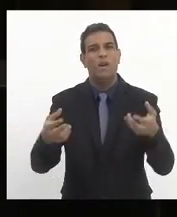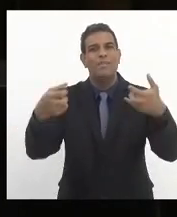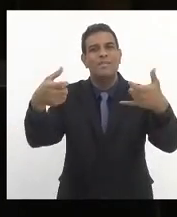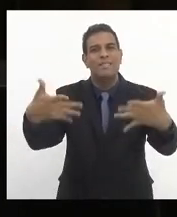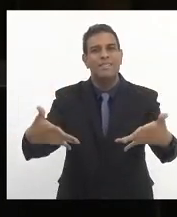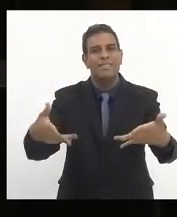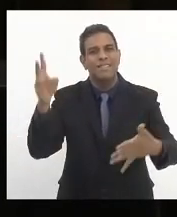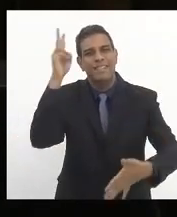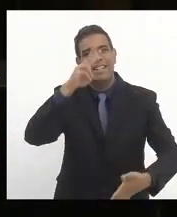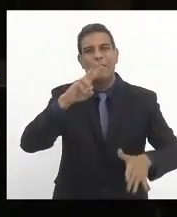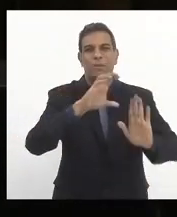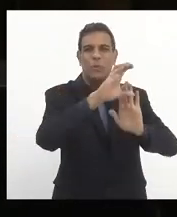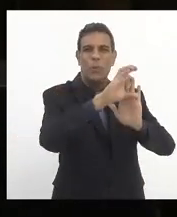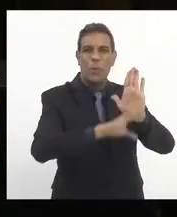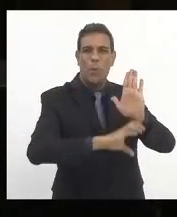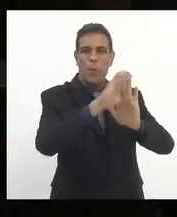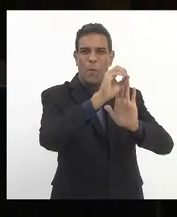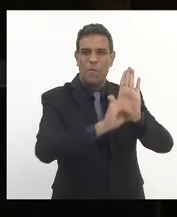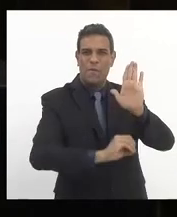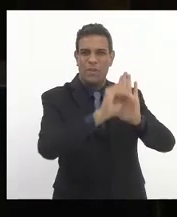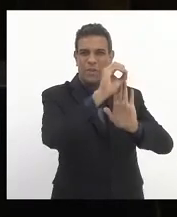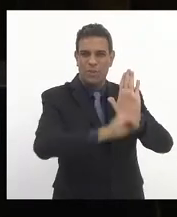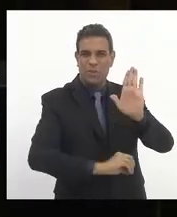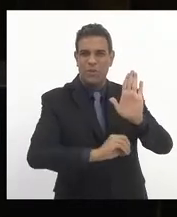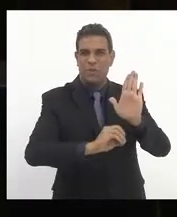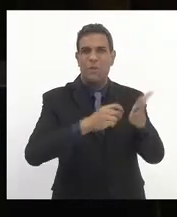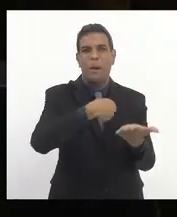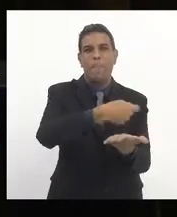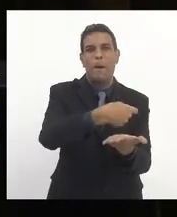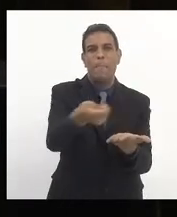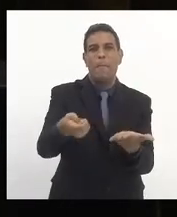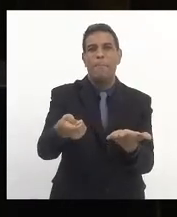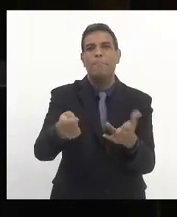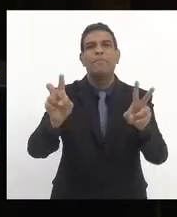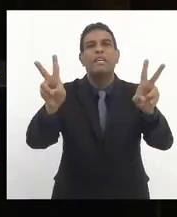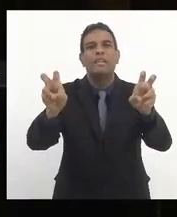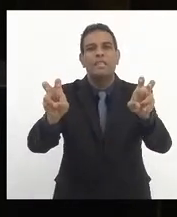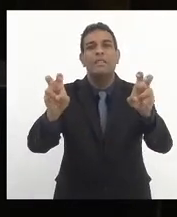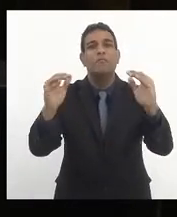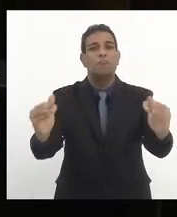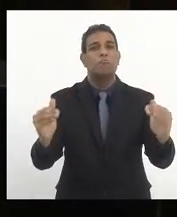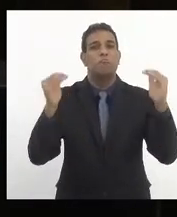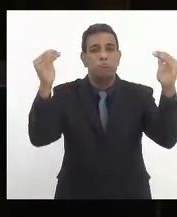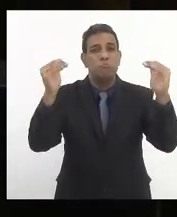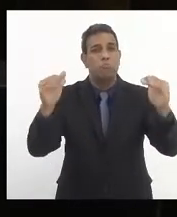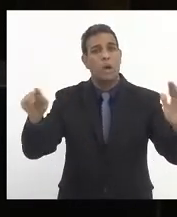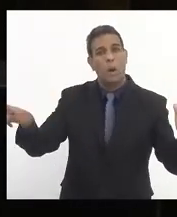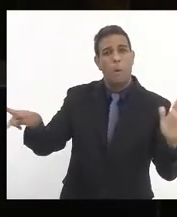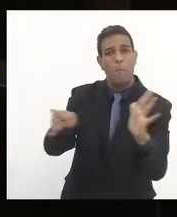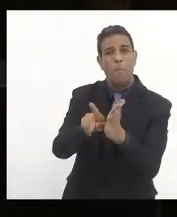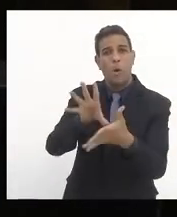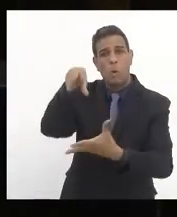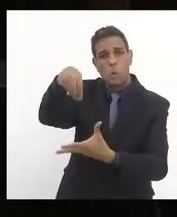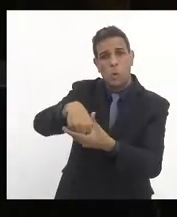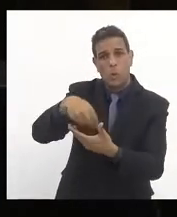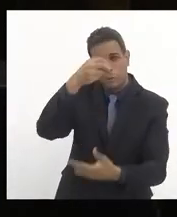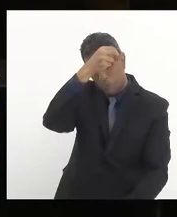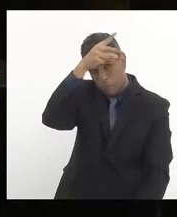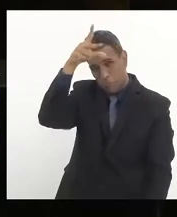de um ofício que, em tese, seria de uma superintendência pertencente à